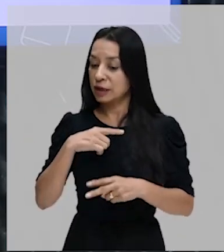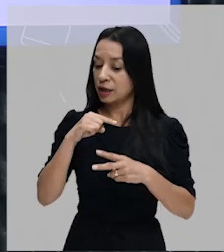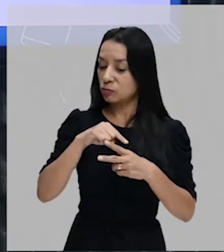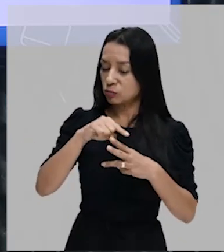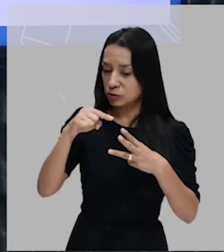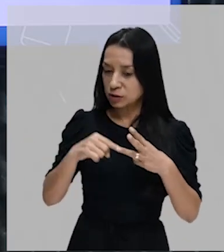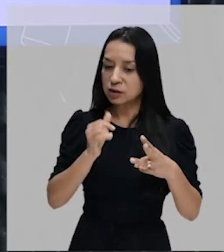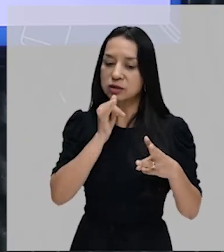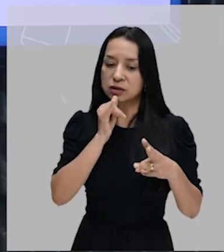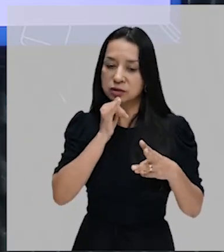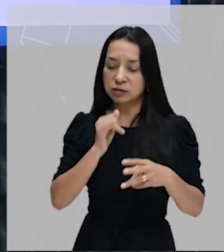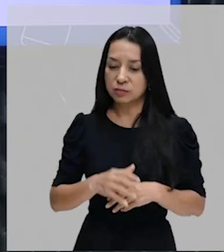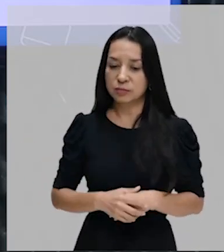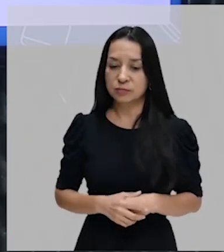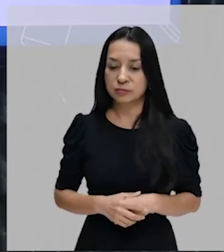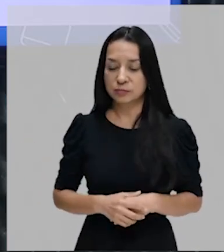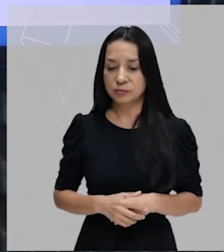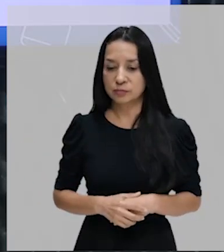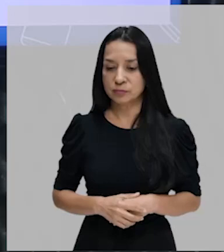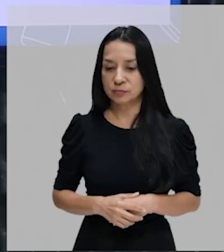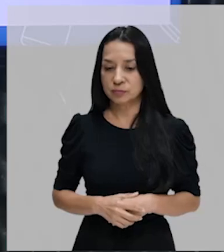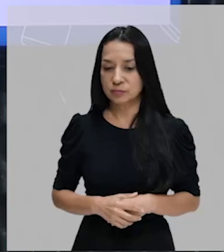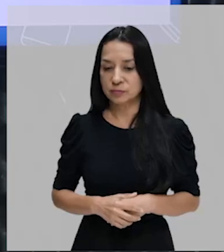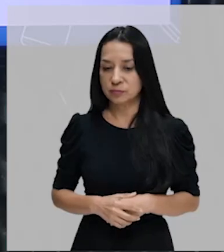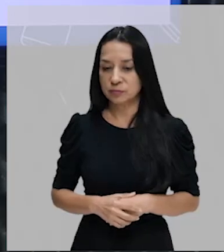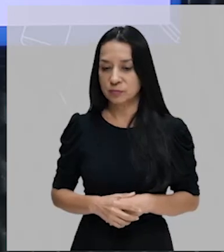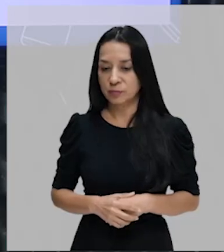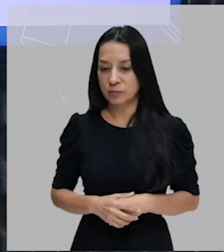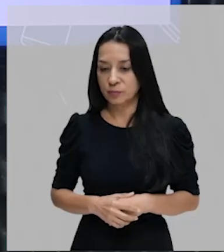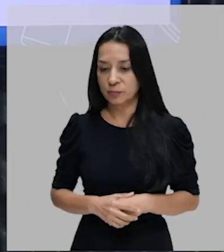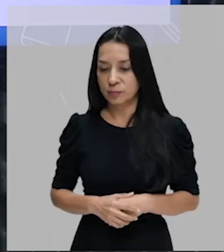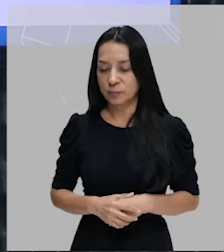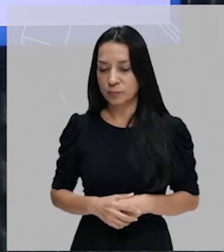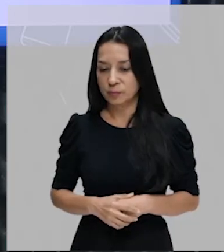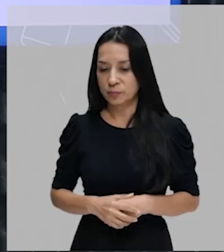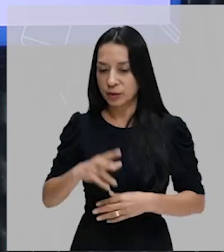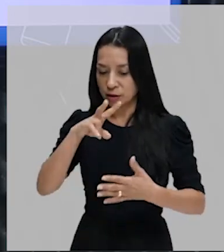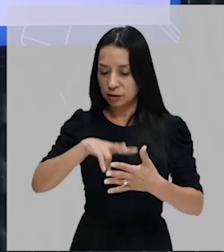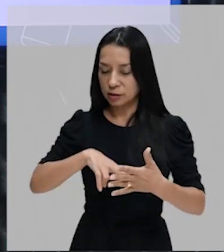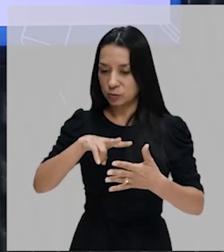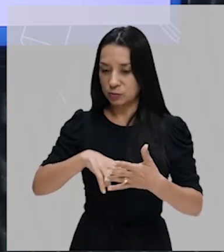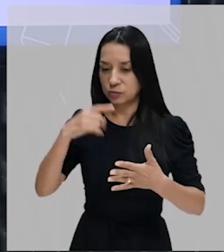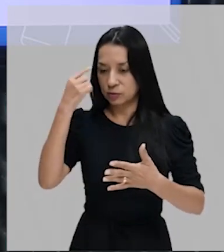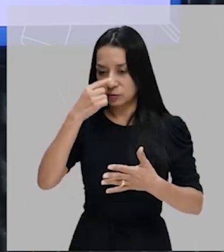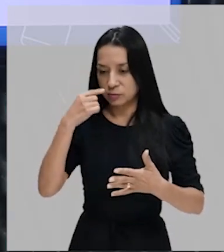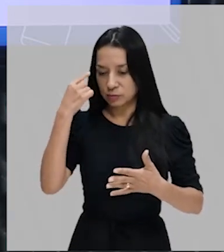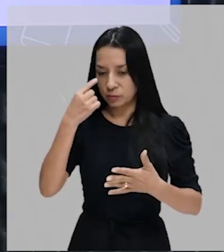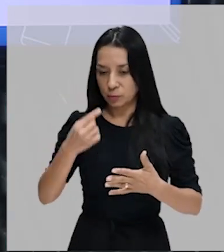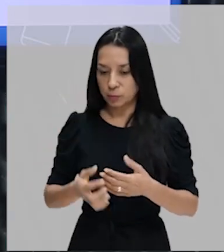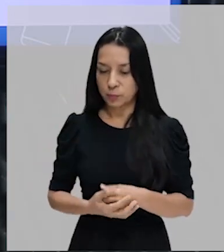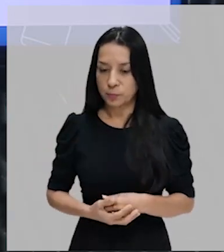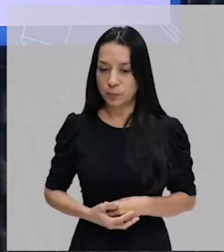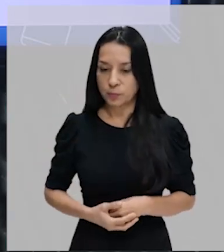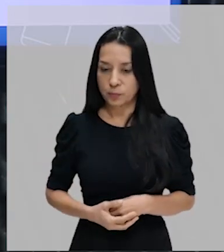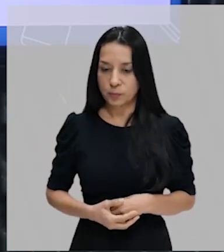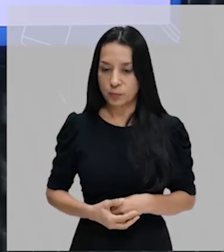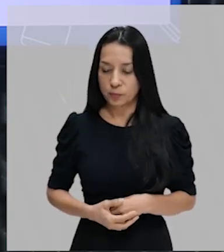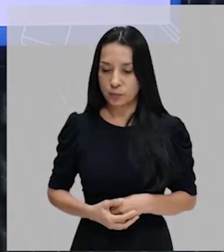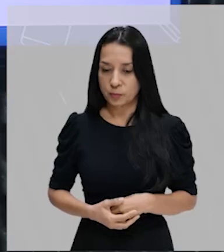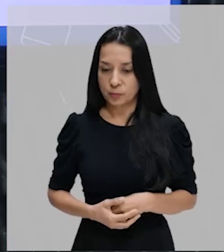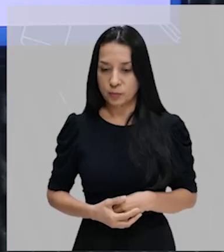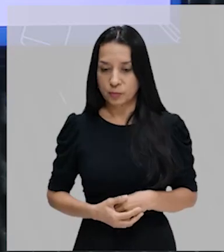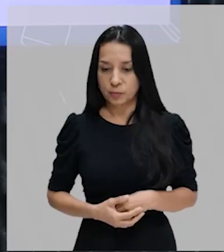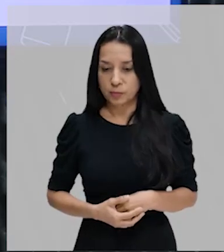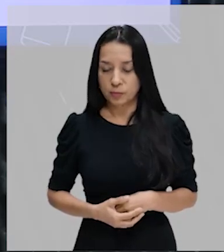vocês. Fernando está muy enfermo. Hace 2 semanas que ele